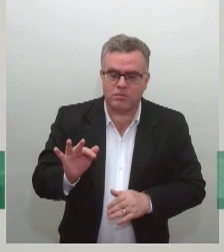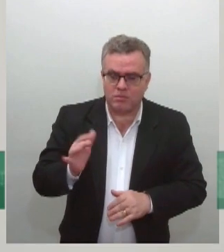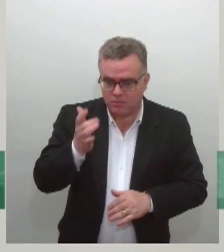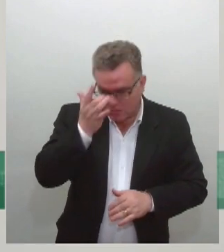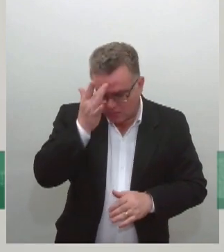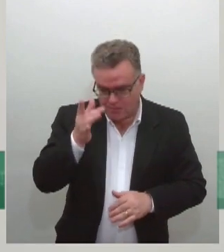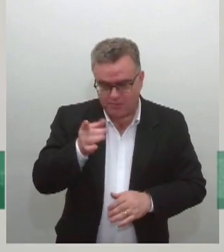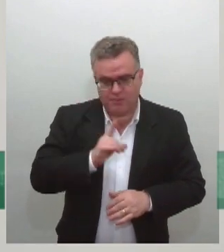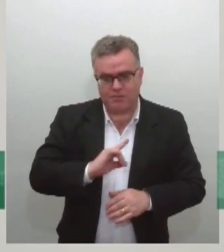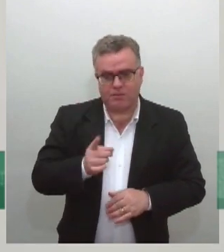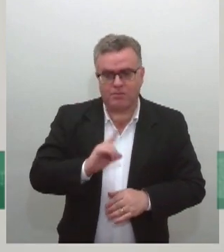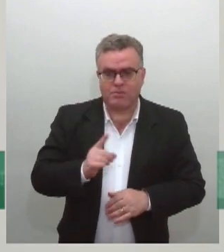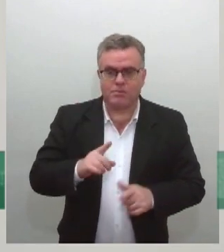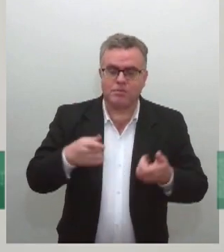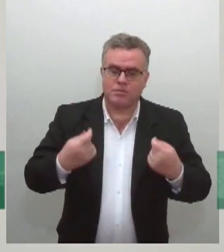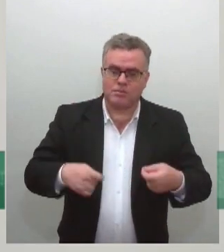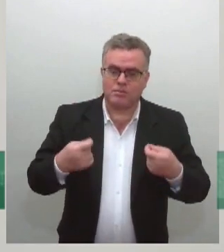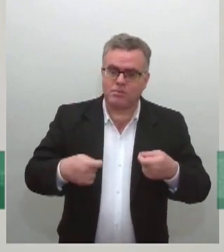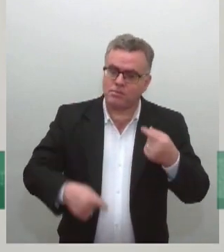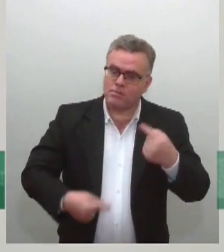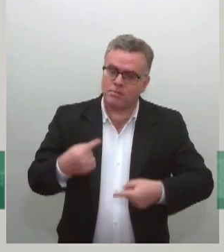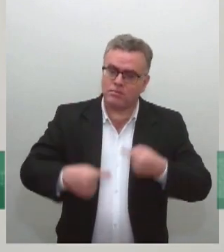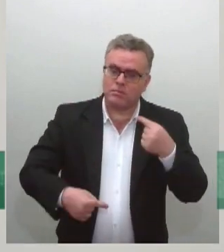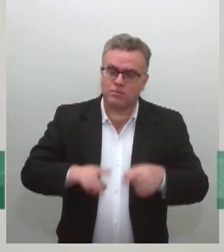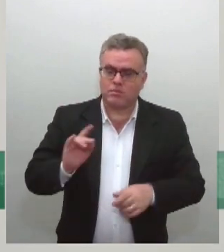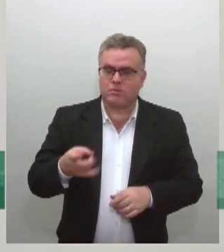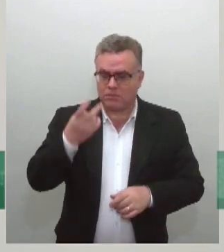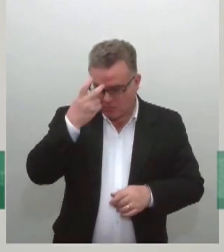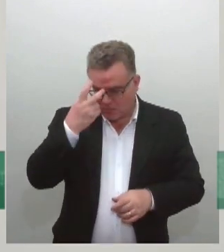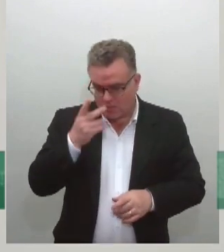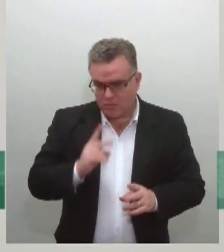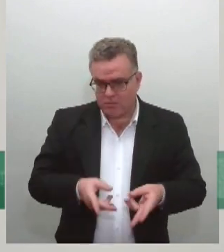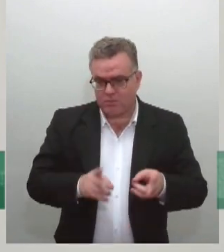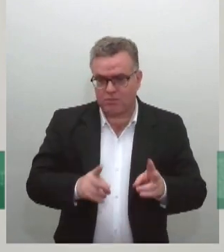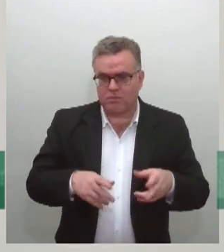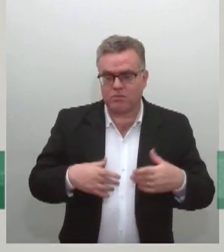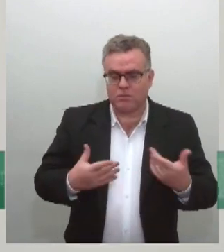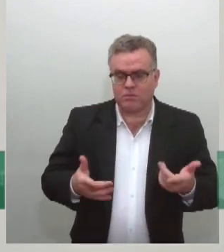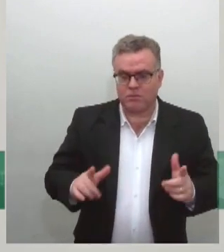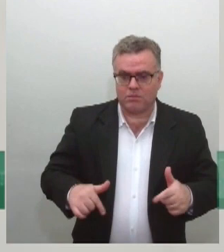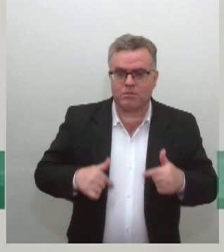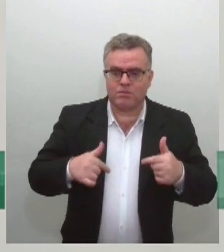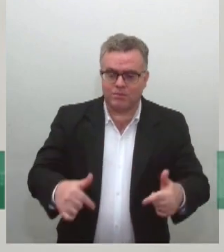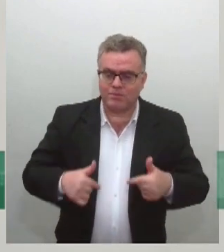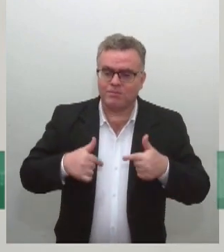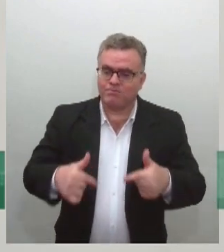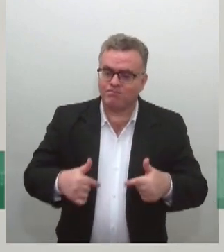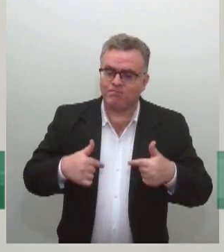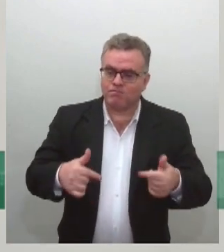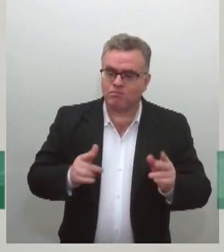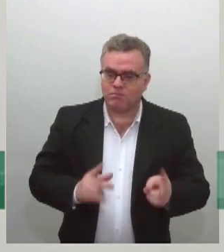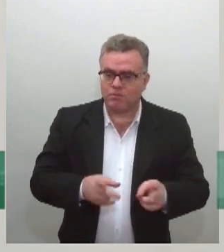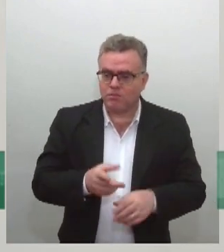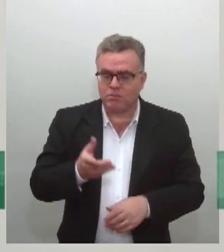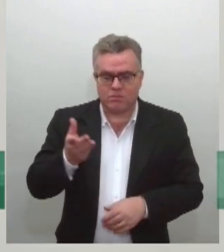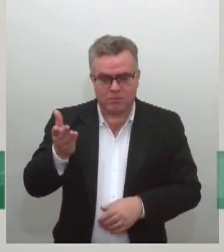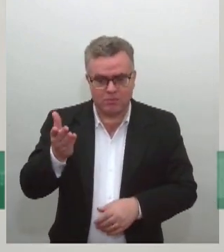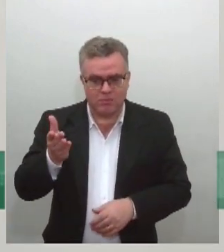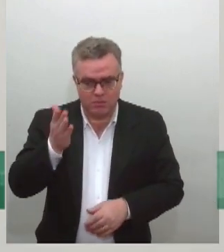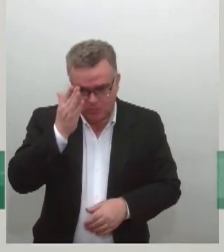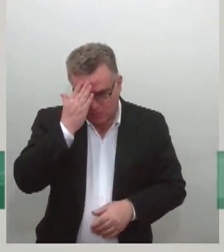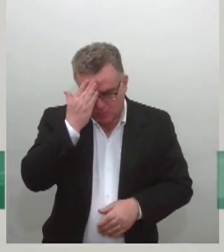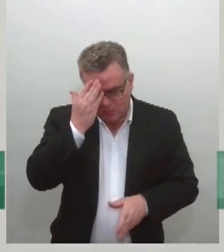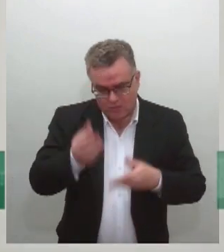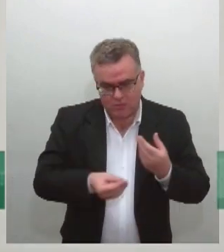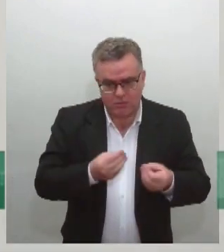política cultural. Nós temos uma militância aguerrida que está aí entendendo o que é que está